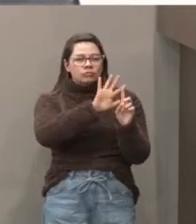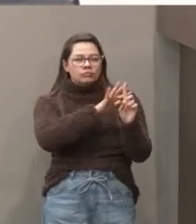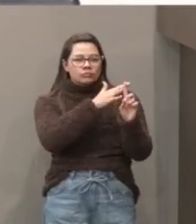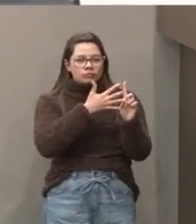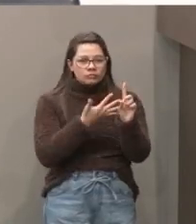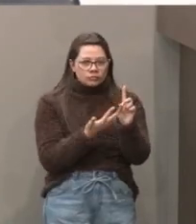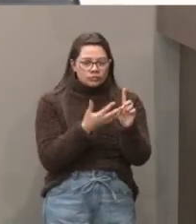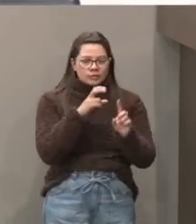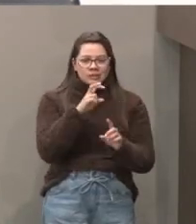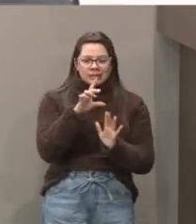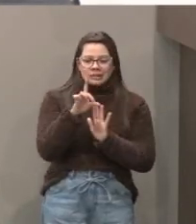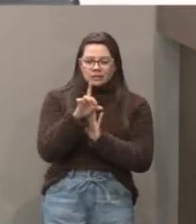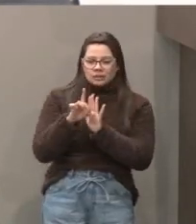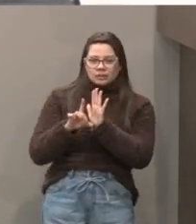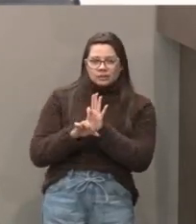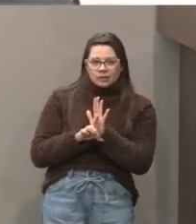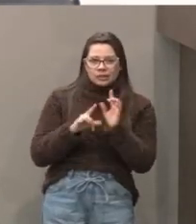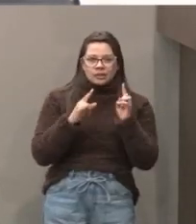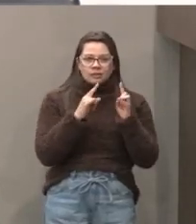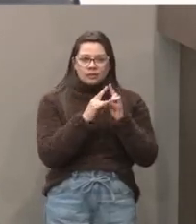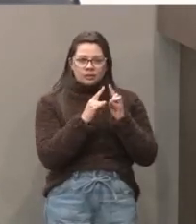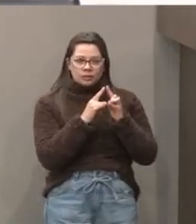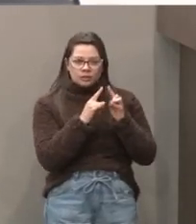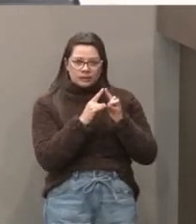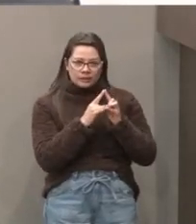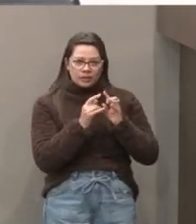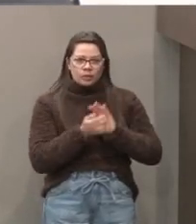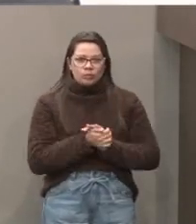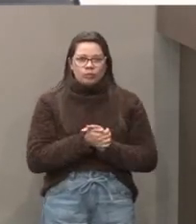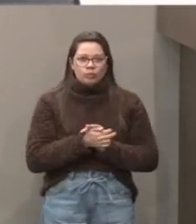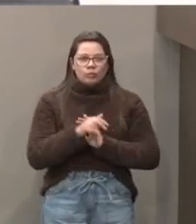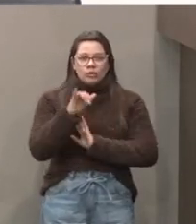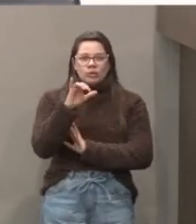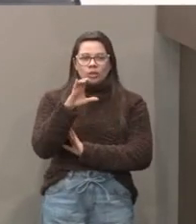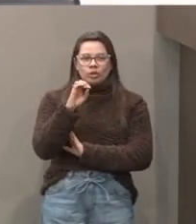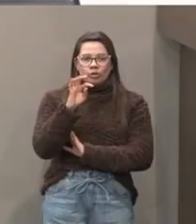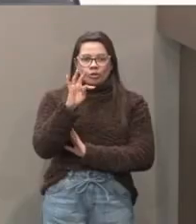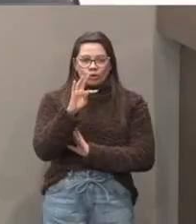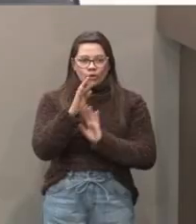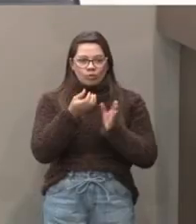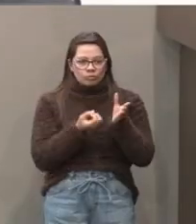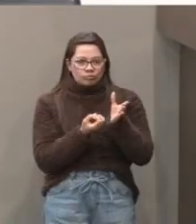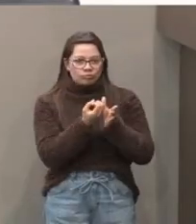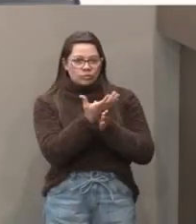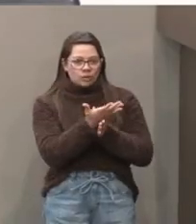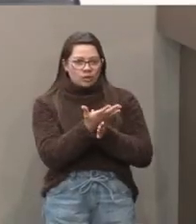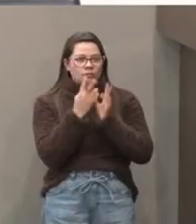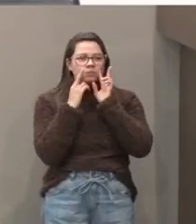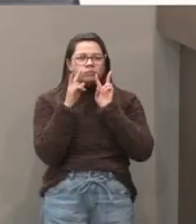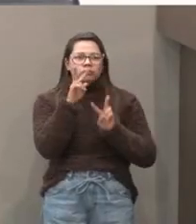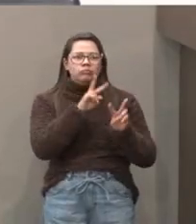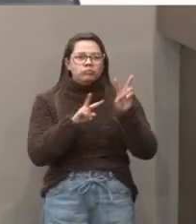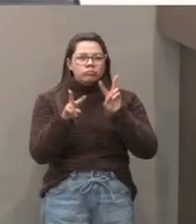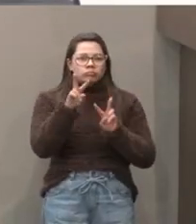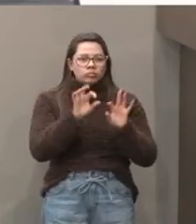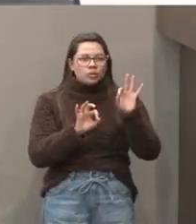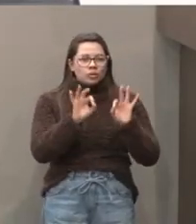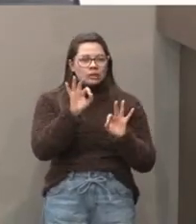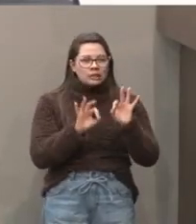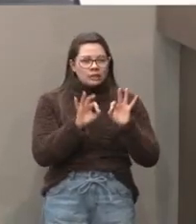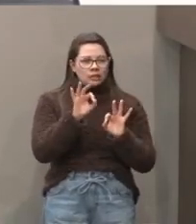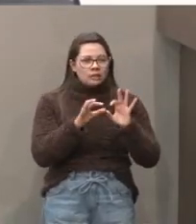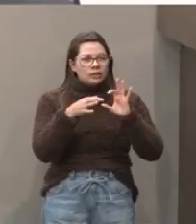as 5 décadas da instituição. O IOT nasceu de uma visão arrojada: